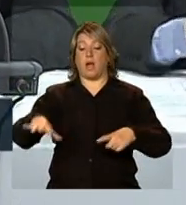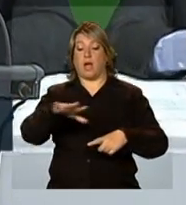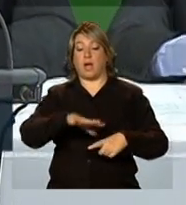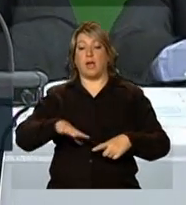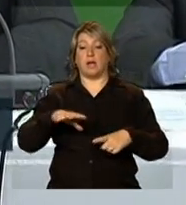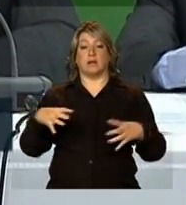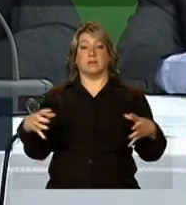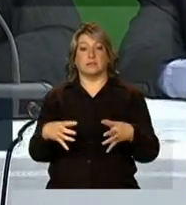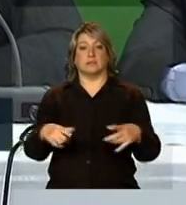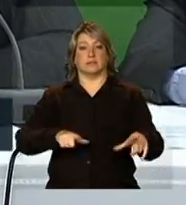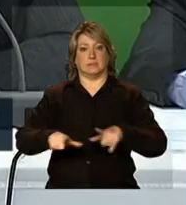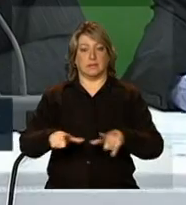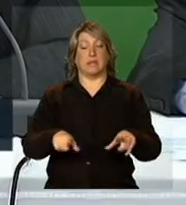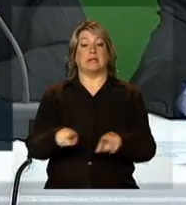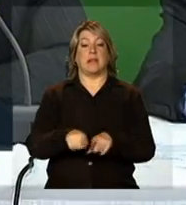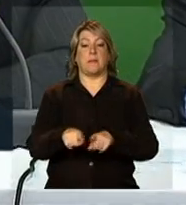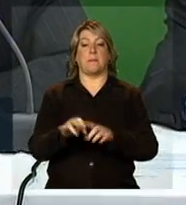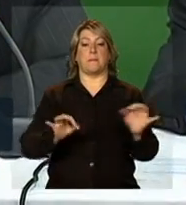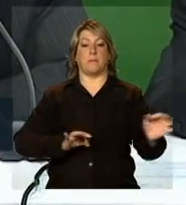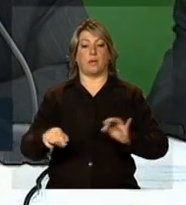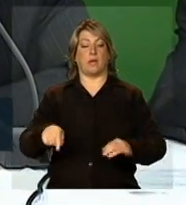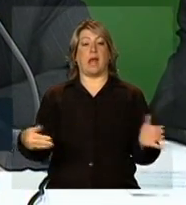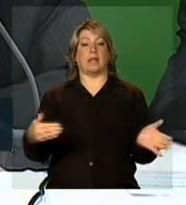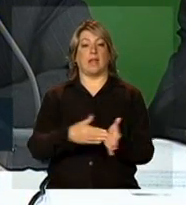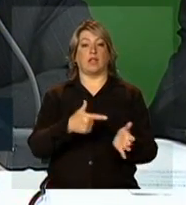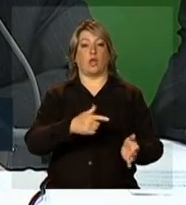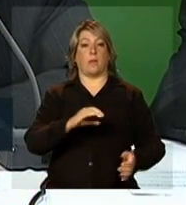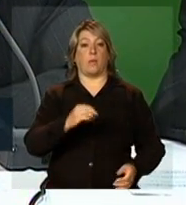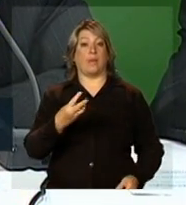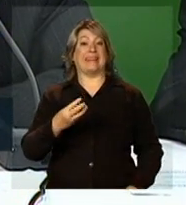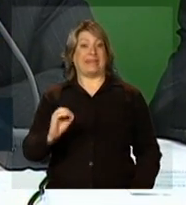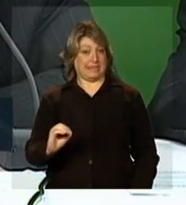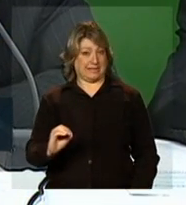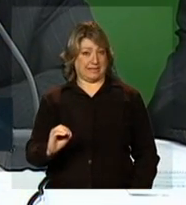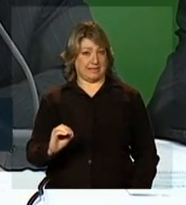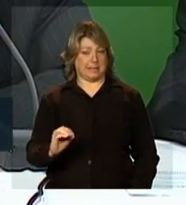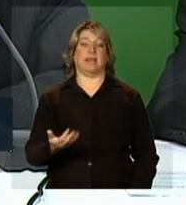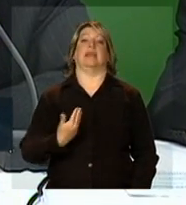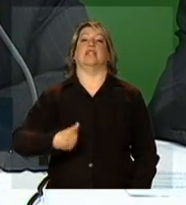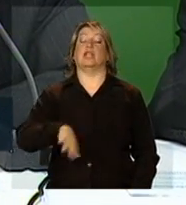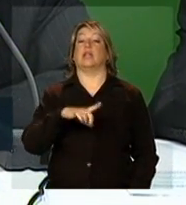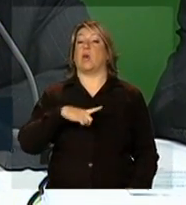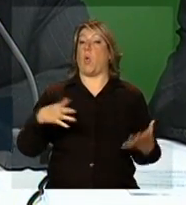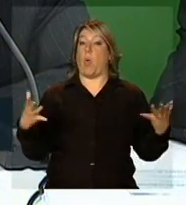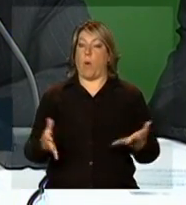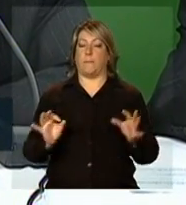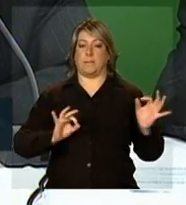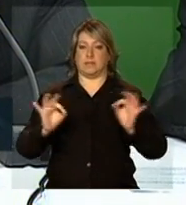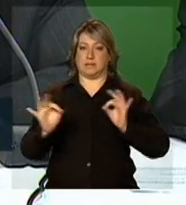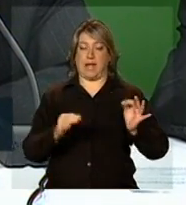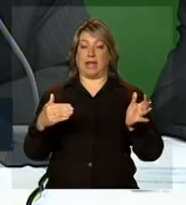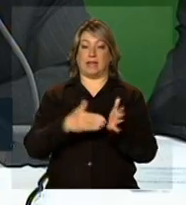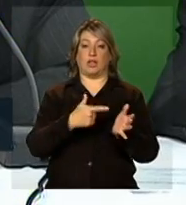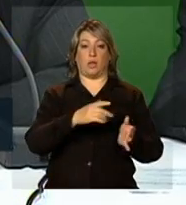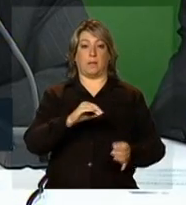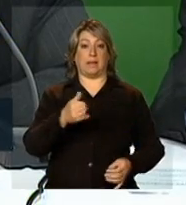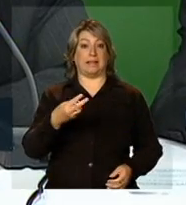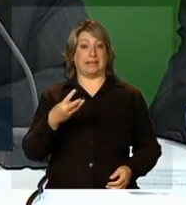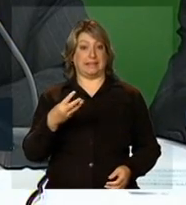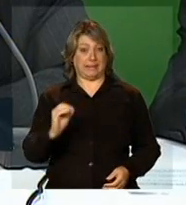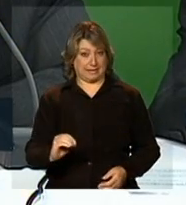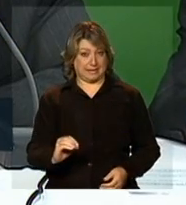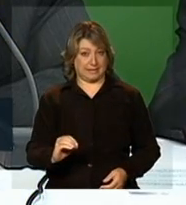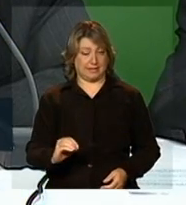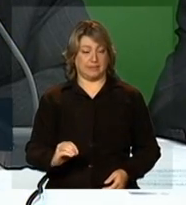as projeções até 2030. Hoje nós temos o planejamento até 2030. Por